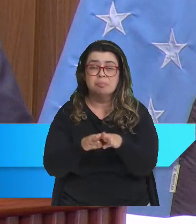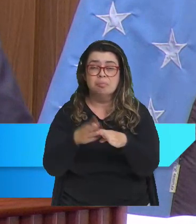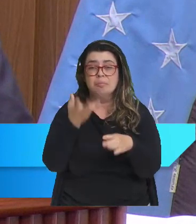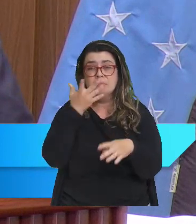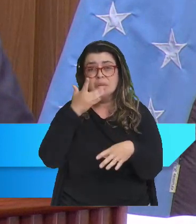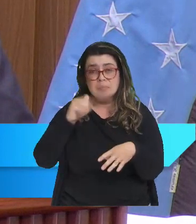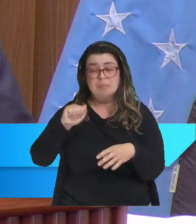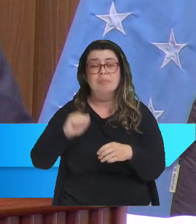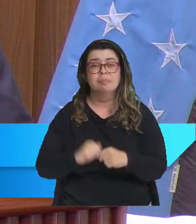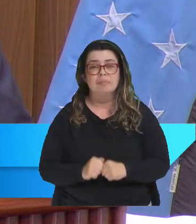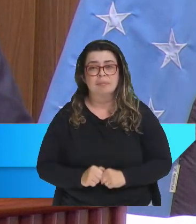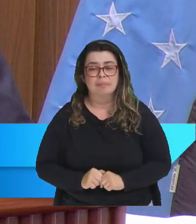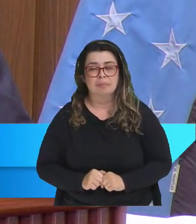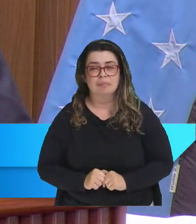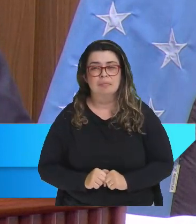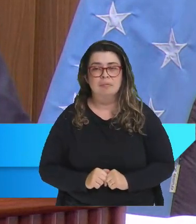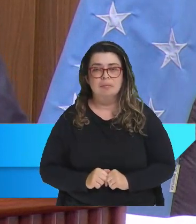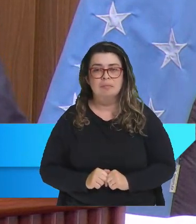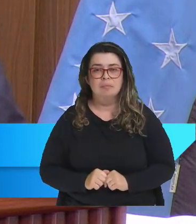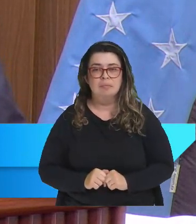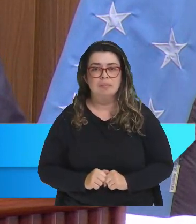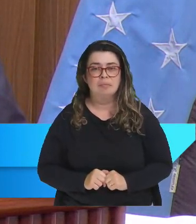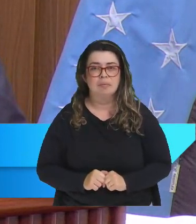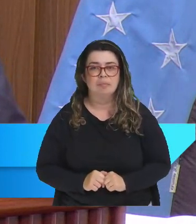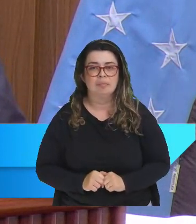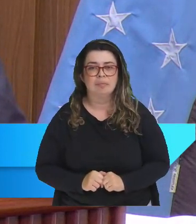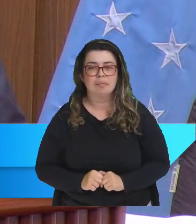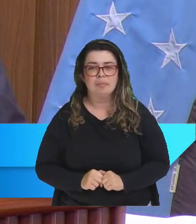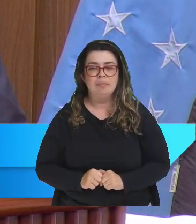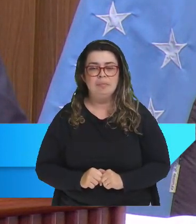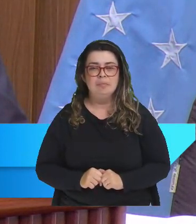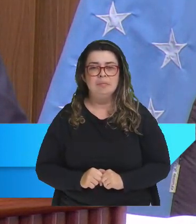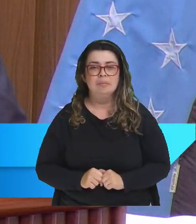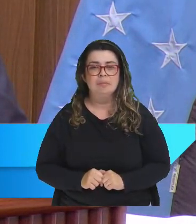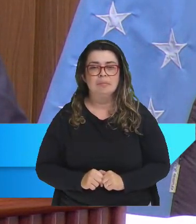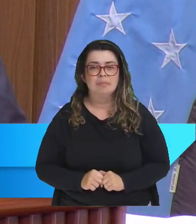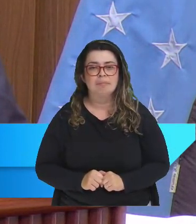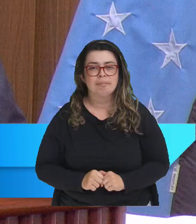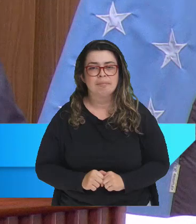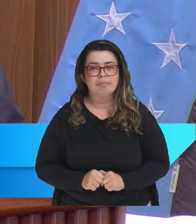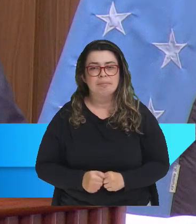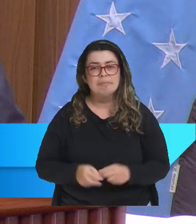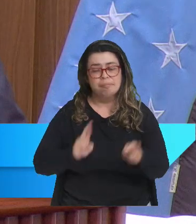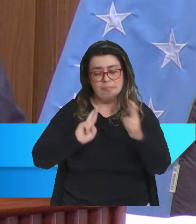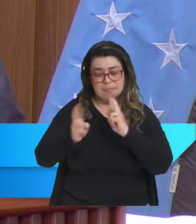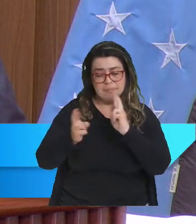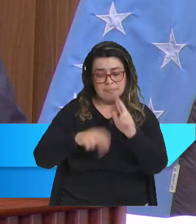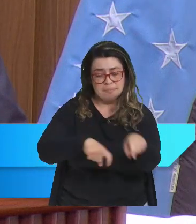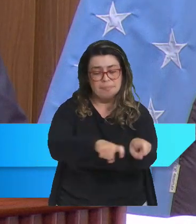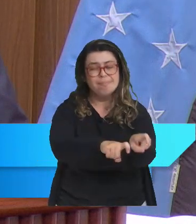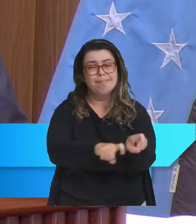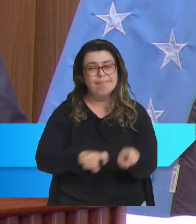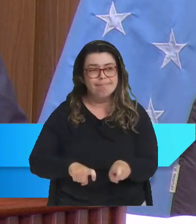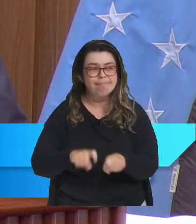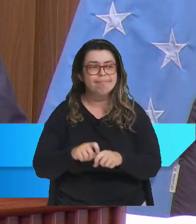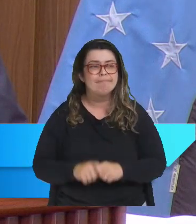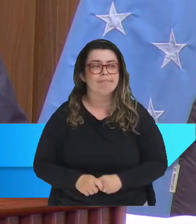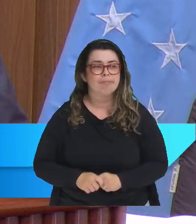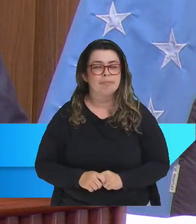que vão pegar crianças ali naquela redondeza. E a estrada ali, aquela estrada rural ali, é